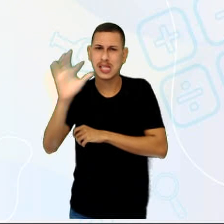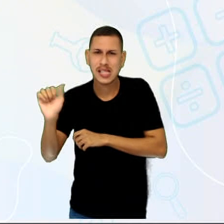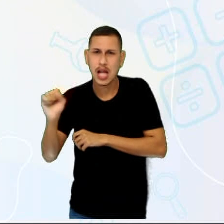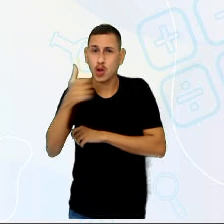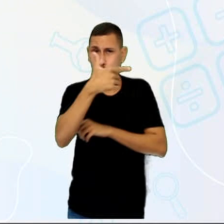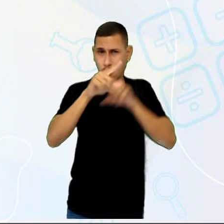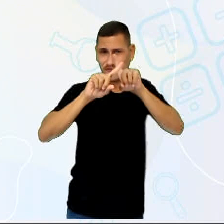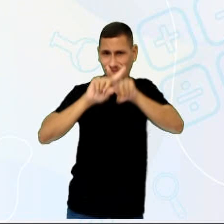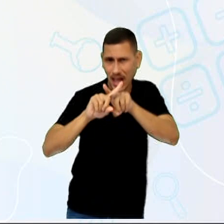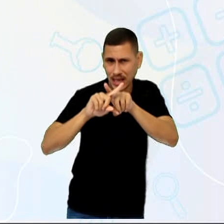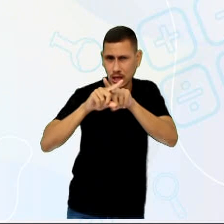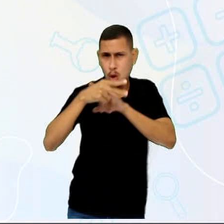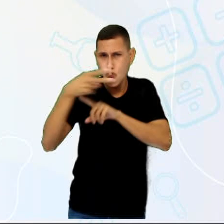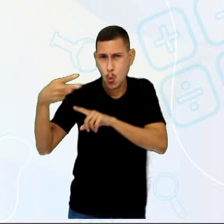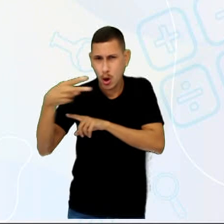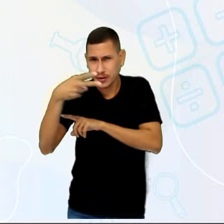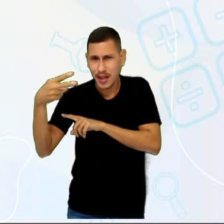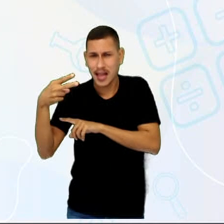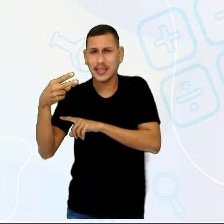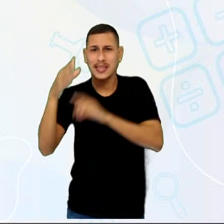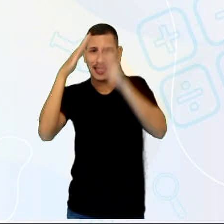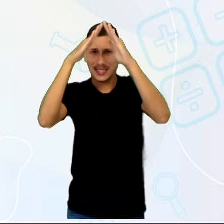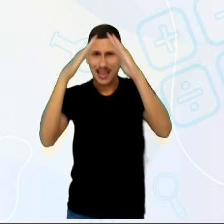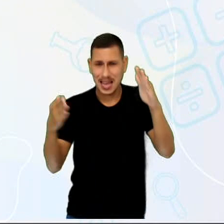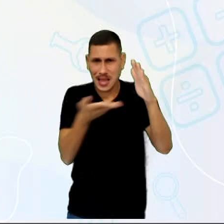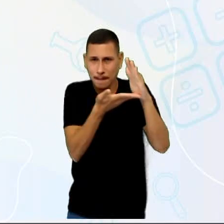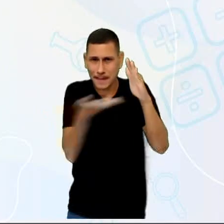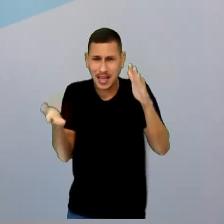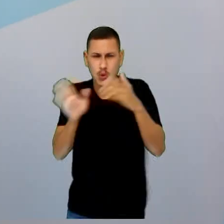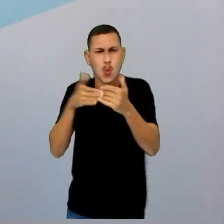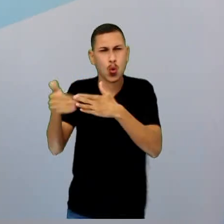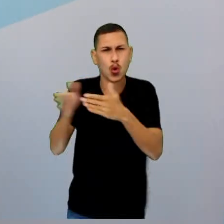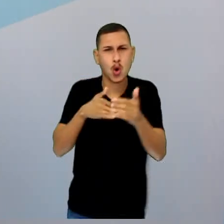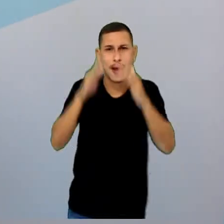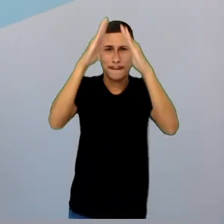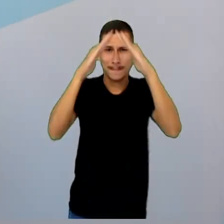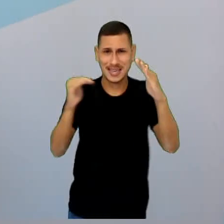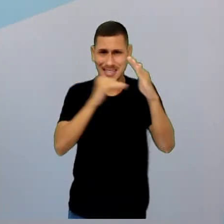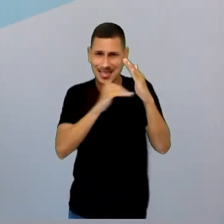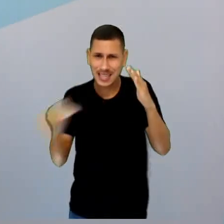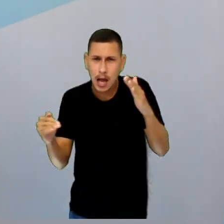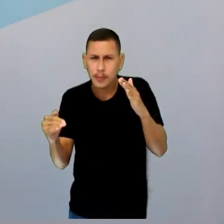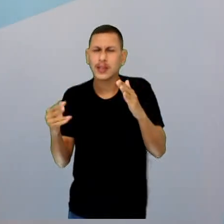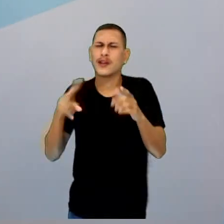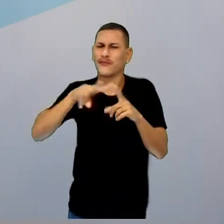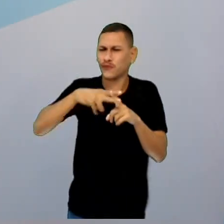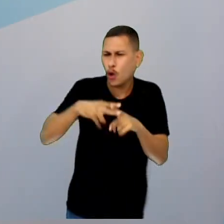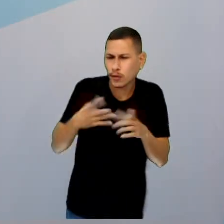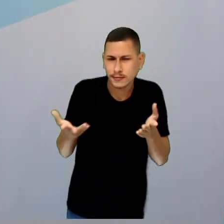quantidade de lados da base. Para qualquer pirâmide, esse padrão que a gente acabou de descobrir funciona.